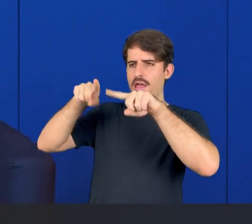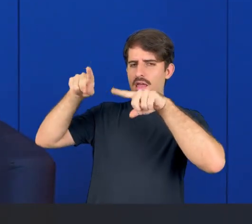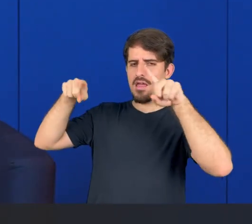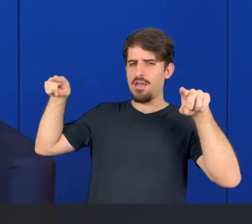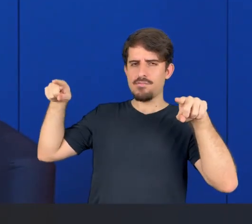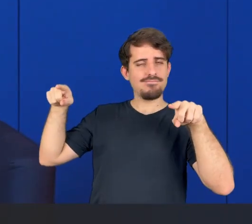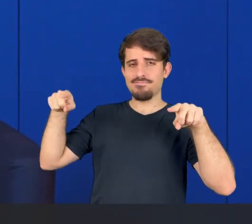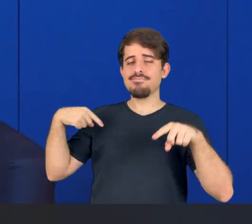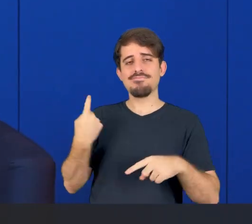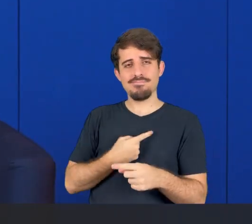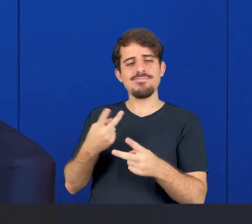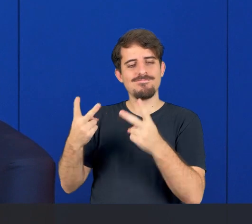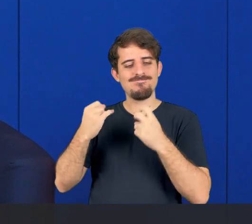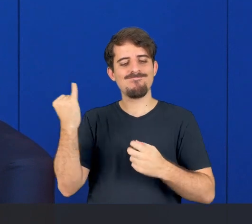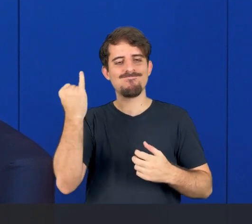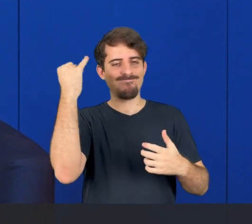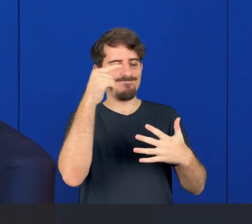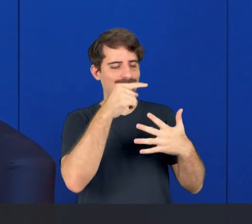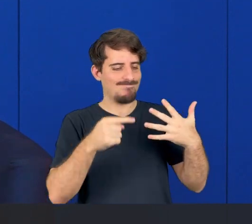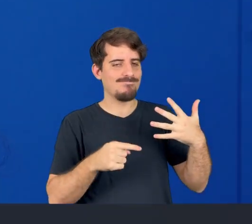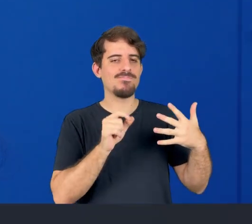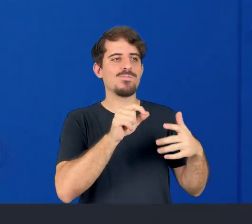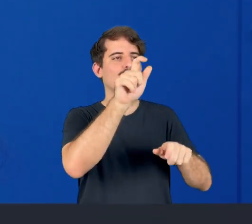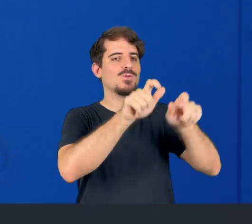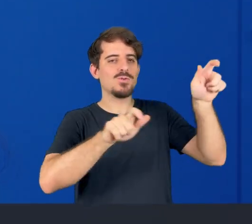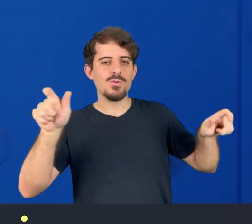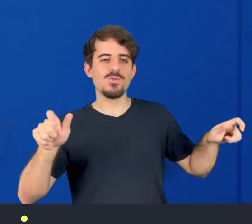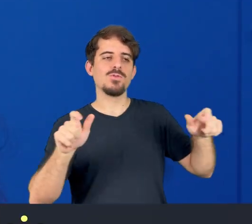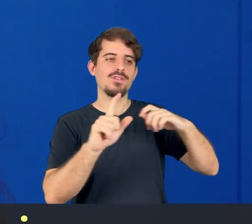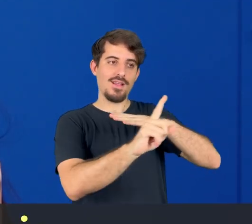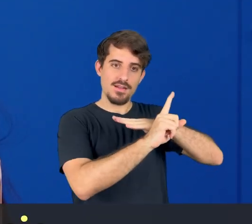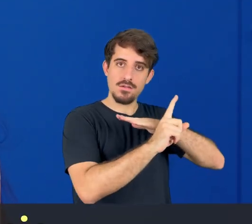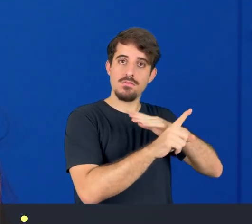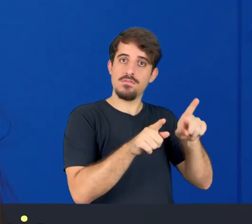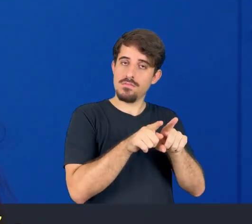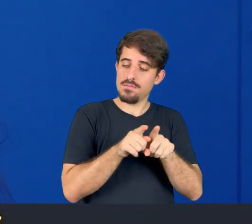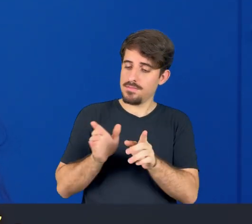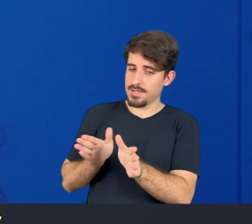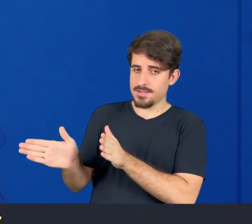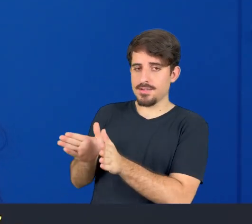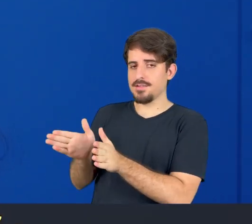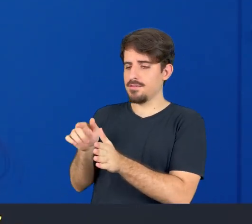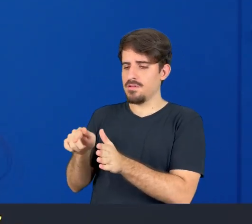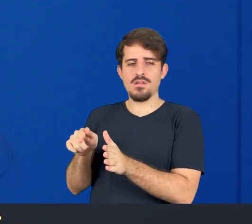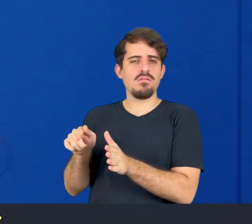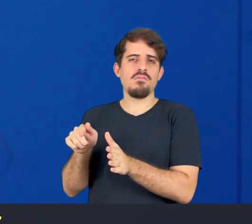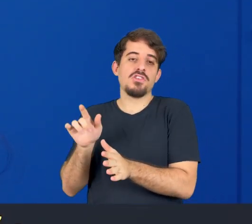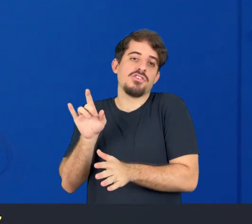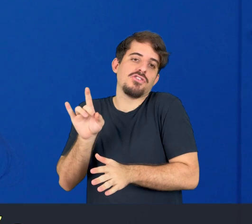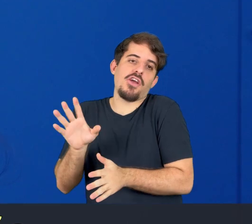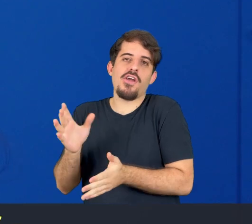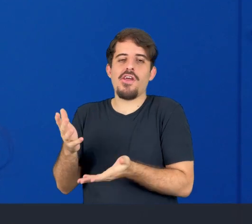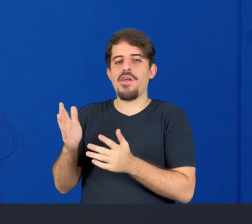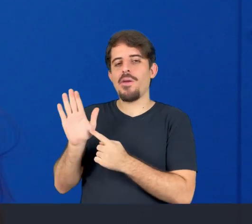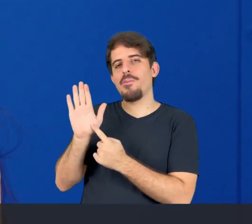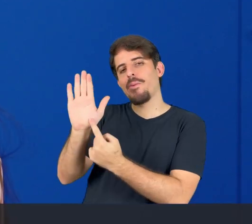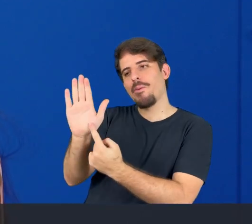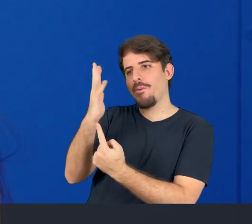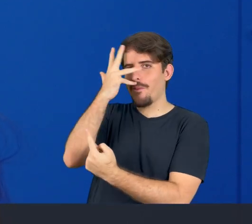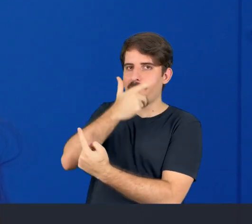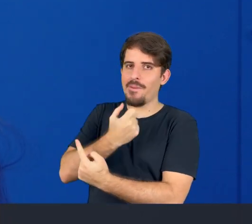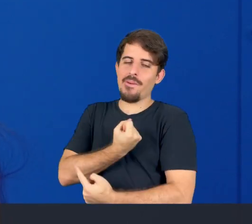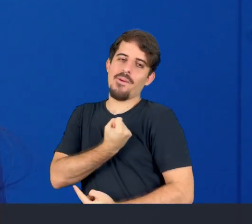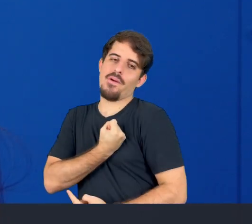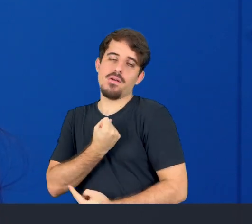a importância desse recurso para os consumidores, mas ele também evidencia que a acessibilidade ela não é apenas uma